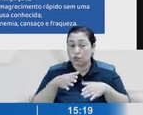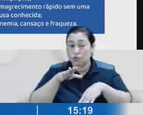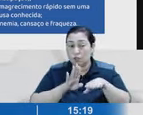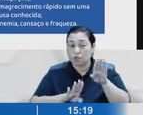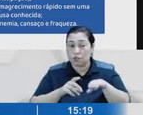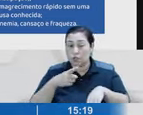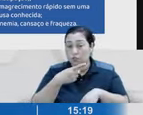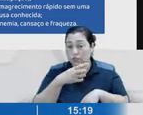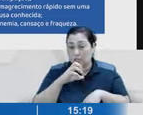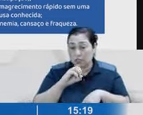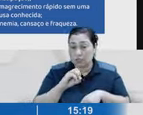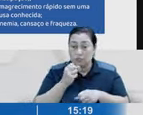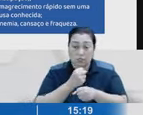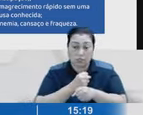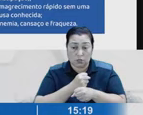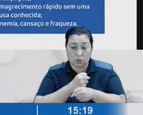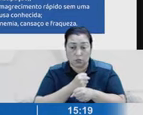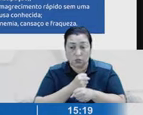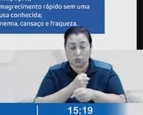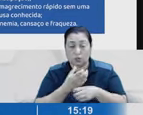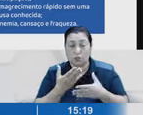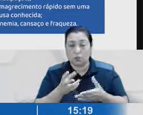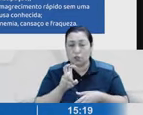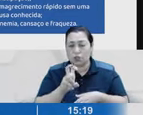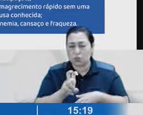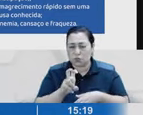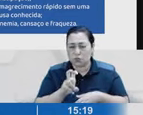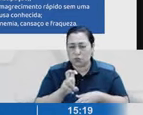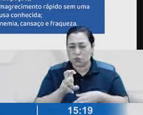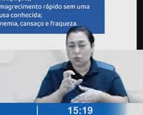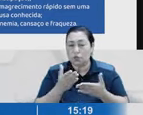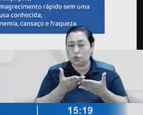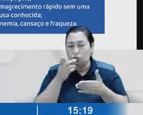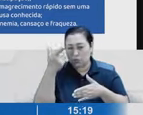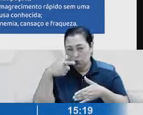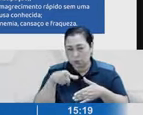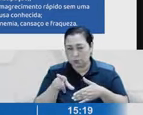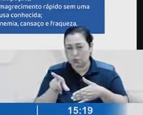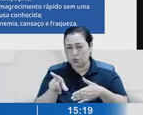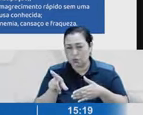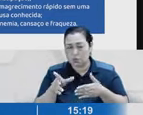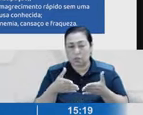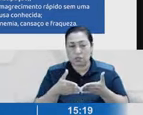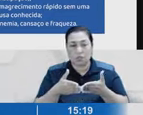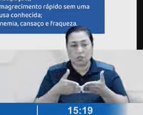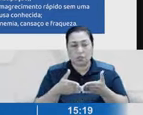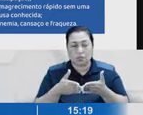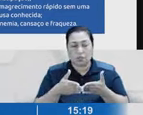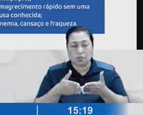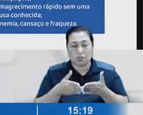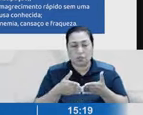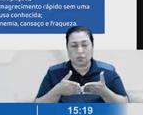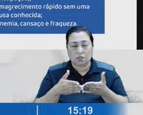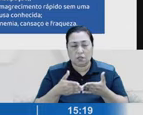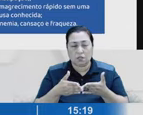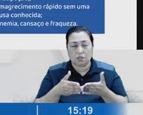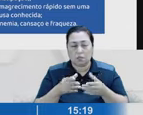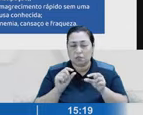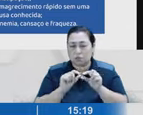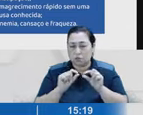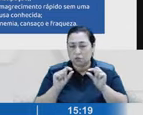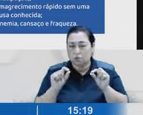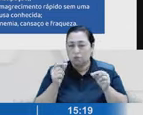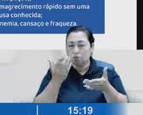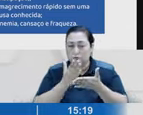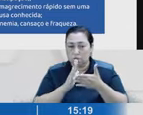torno de 10 anos. Tá? Então, com 5 anos, vai repetir essa colonoscopia e vai achar o pólipo um pouco maior e já